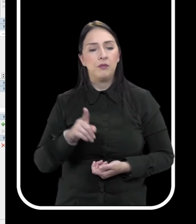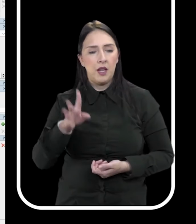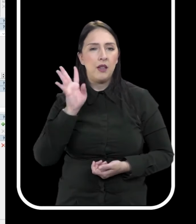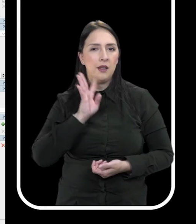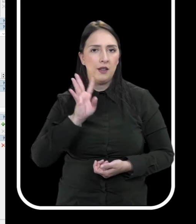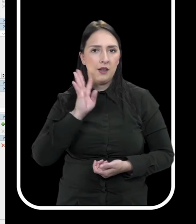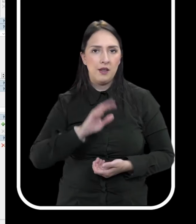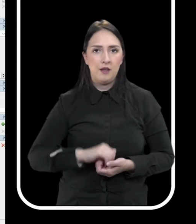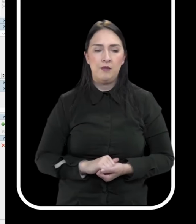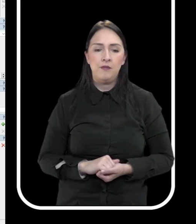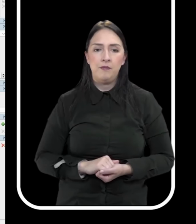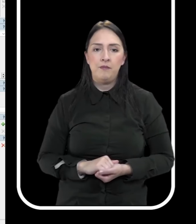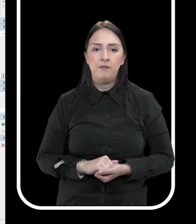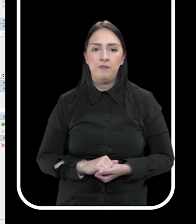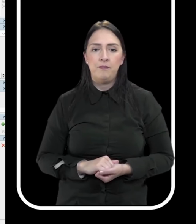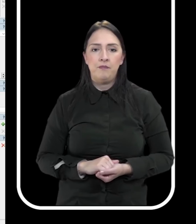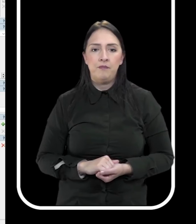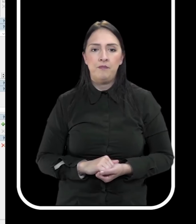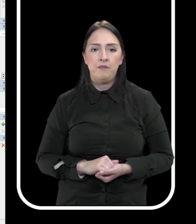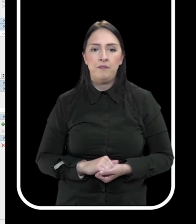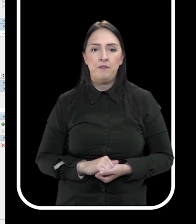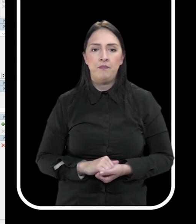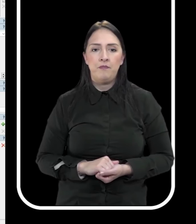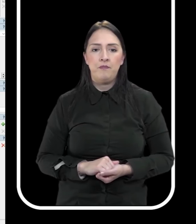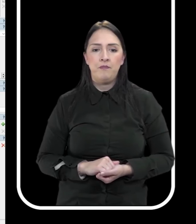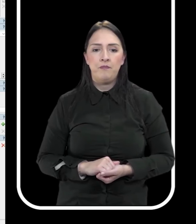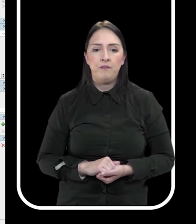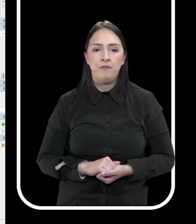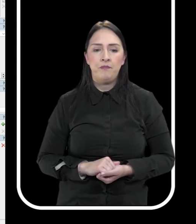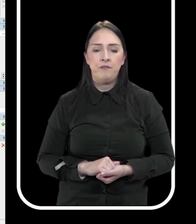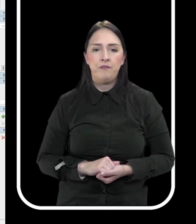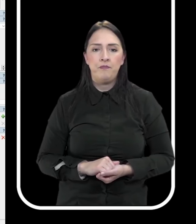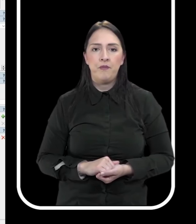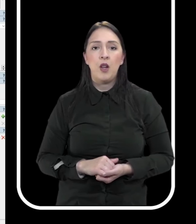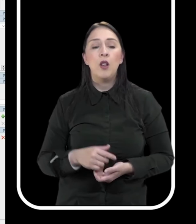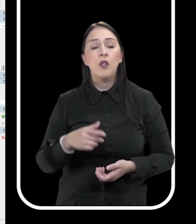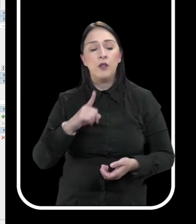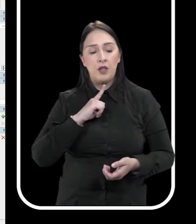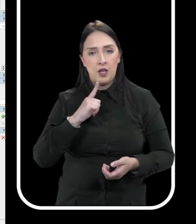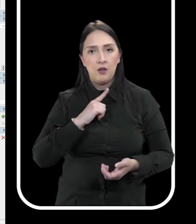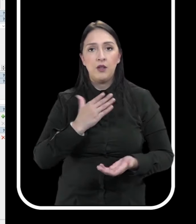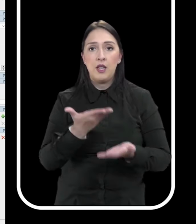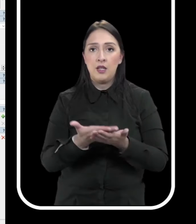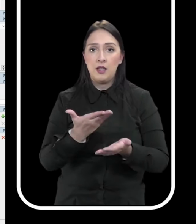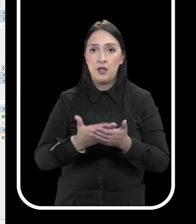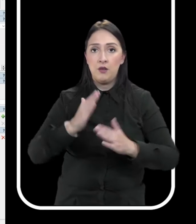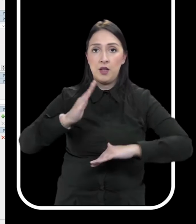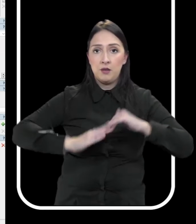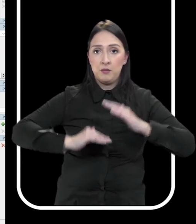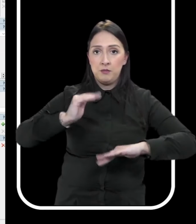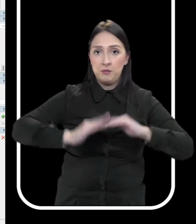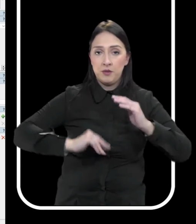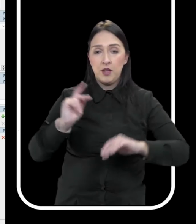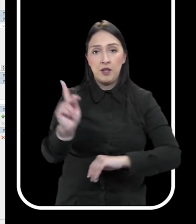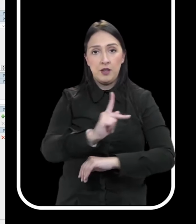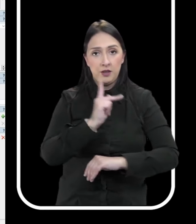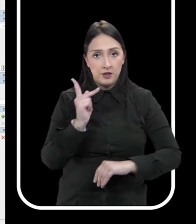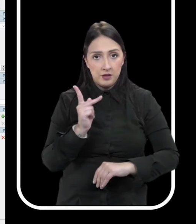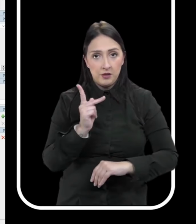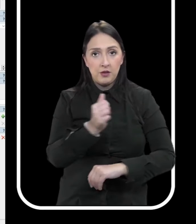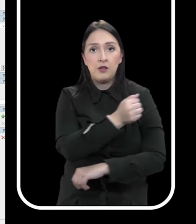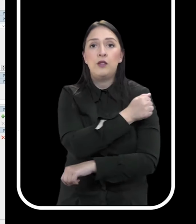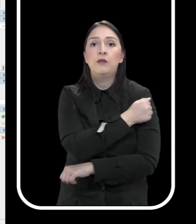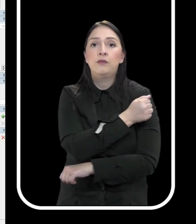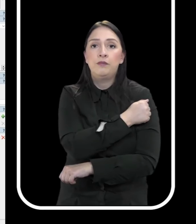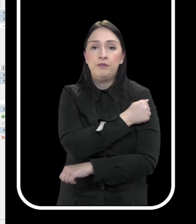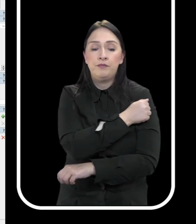aqui é muito interessante mesmo. Eu coloquei, inclusive, nas aulas práticas lá, tá? Para o